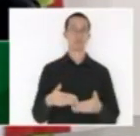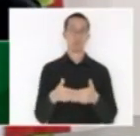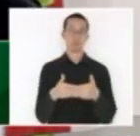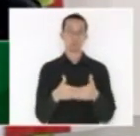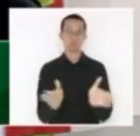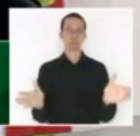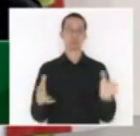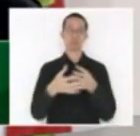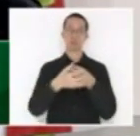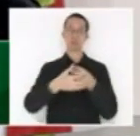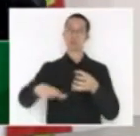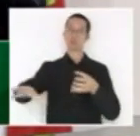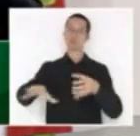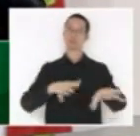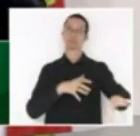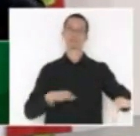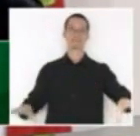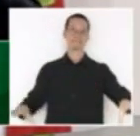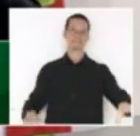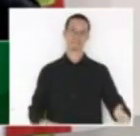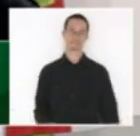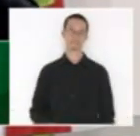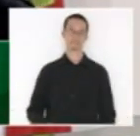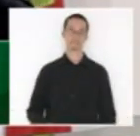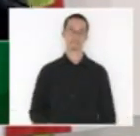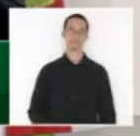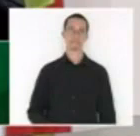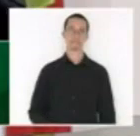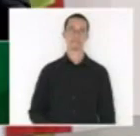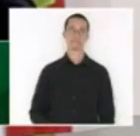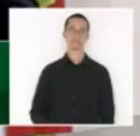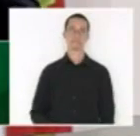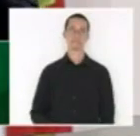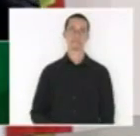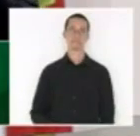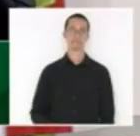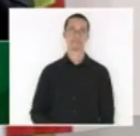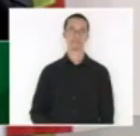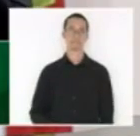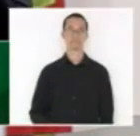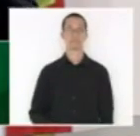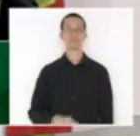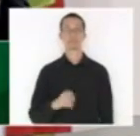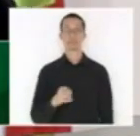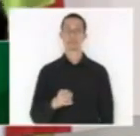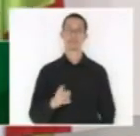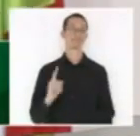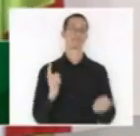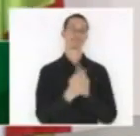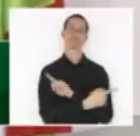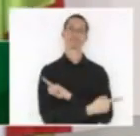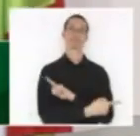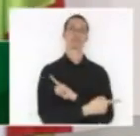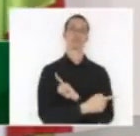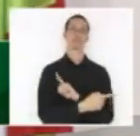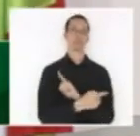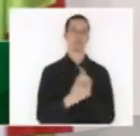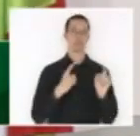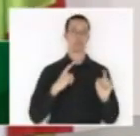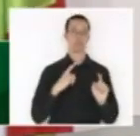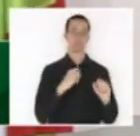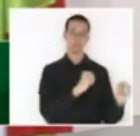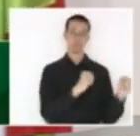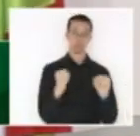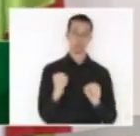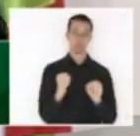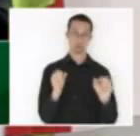desconcentrar. Ao contrário, a prática ele concentra, além do poder, a riqueza,